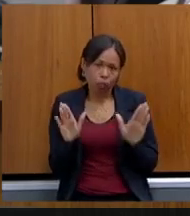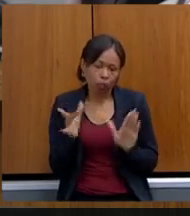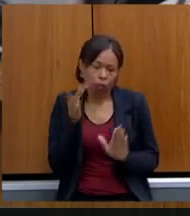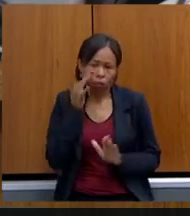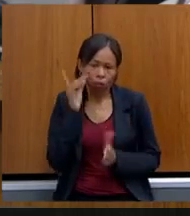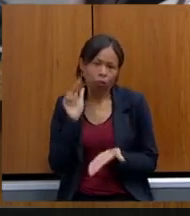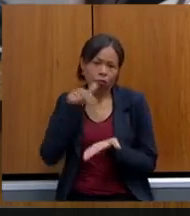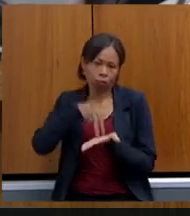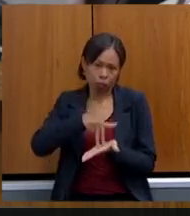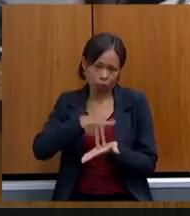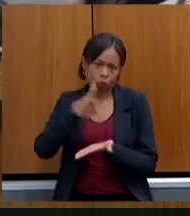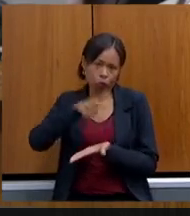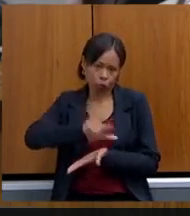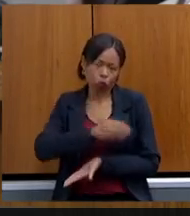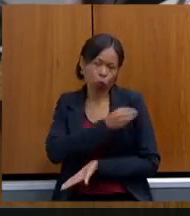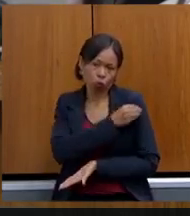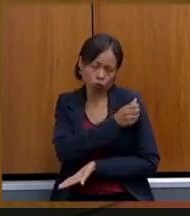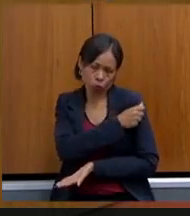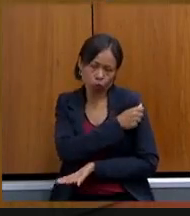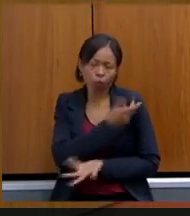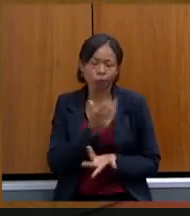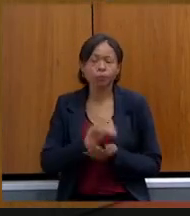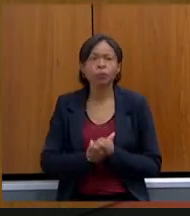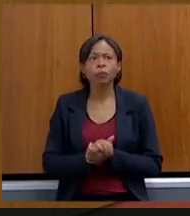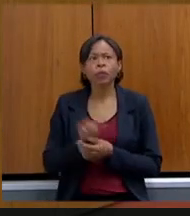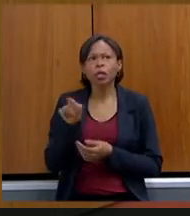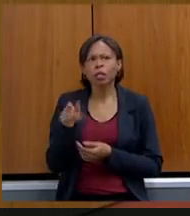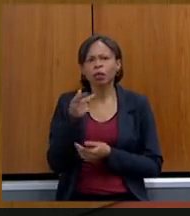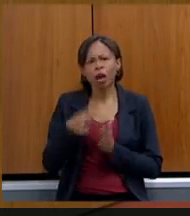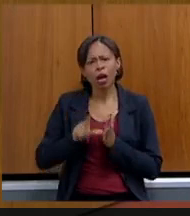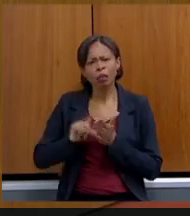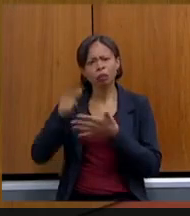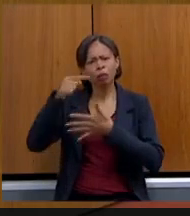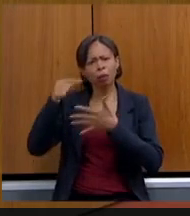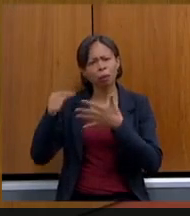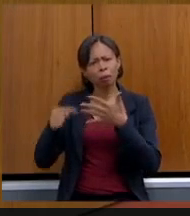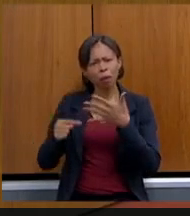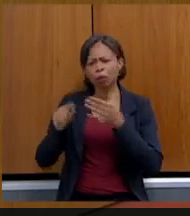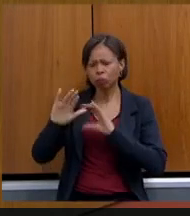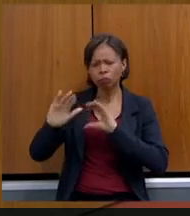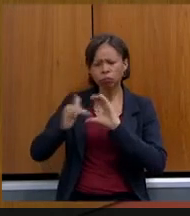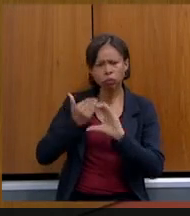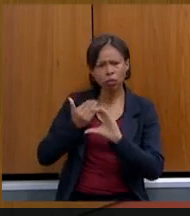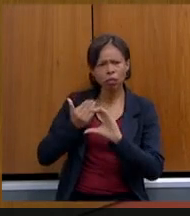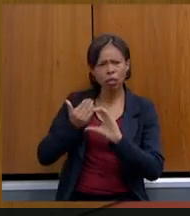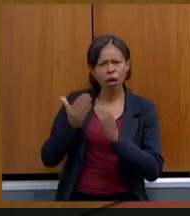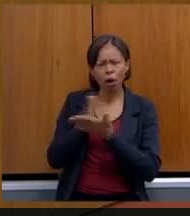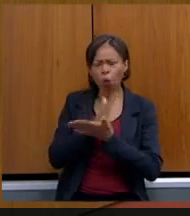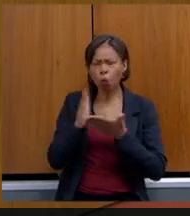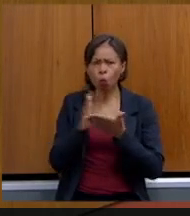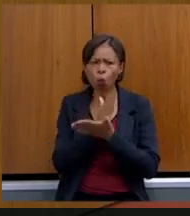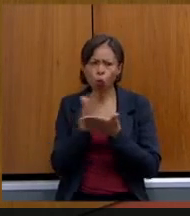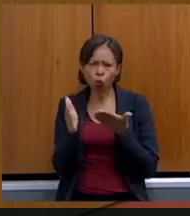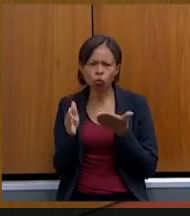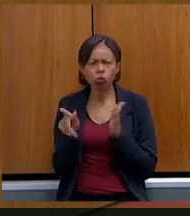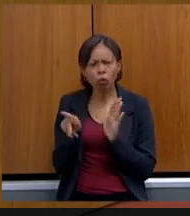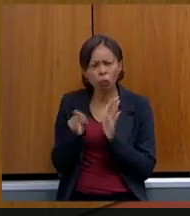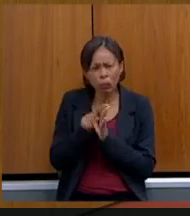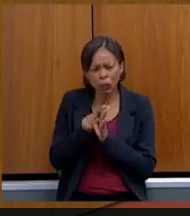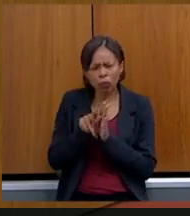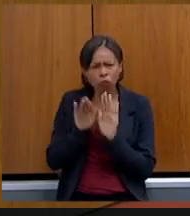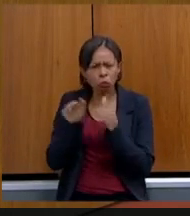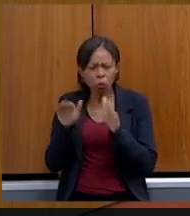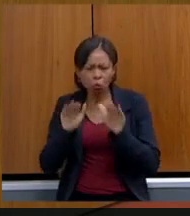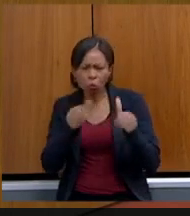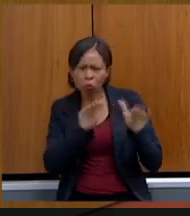Estudantes sobre esses casos específicos que o senhor setor se o senhor puder fazer a gentileza de me enviar os casos especificamente porque eu tenho ela